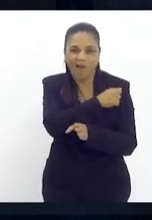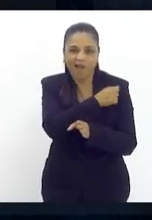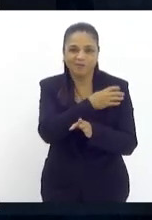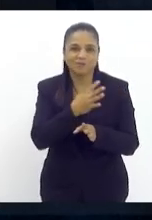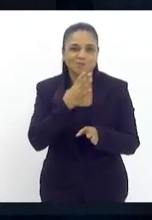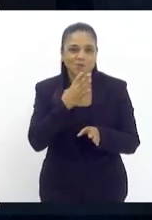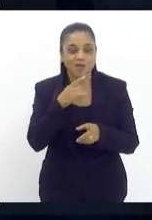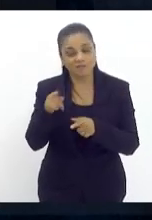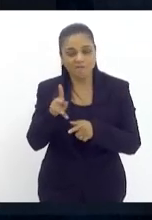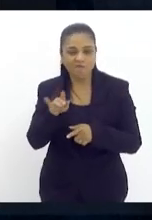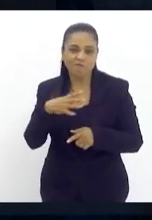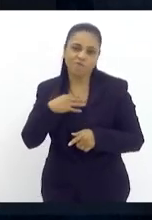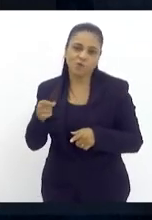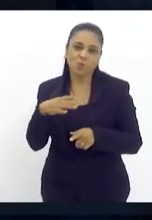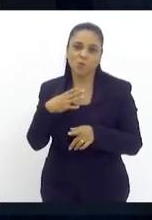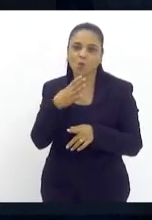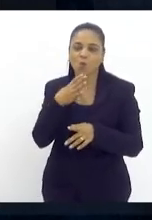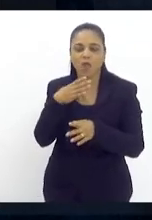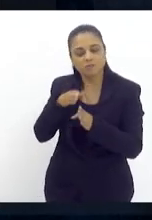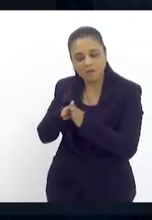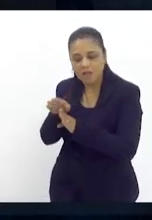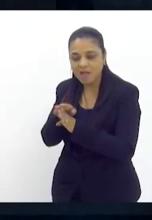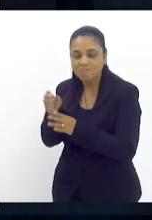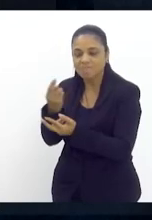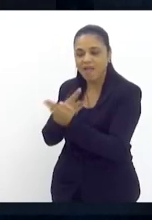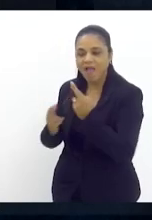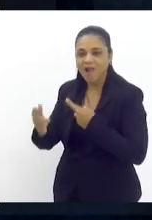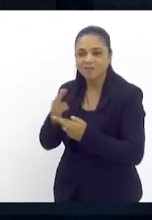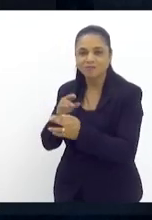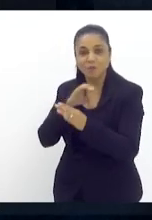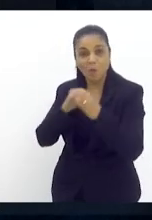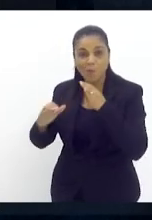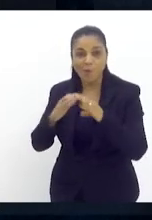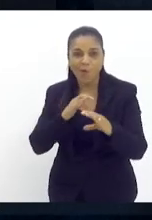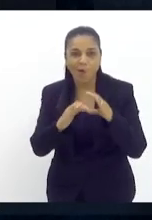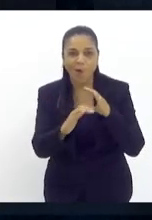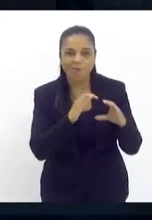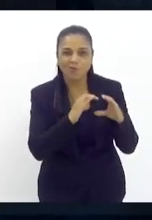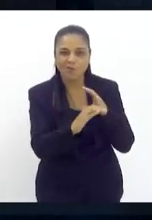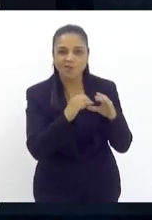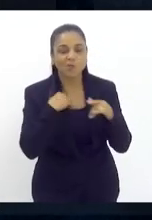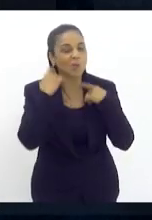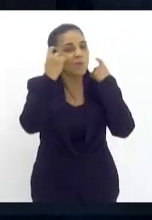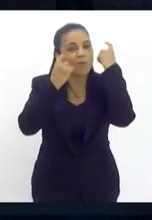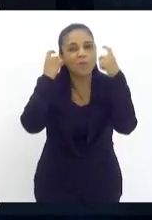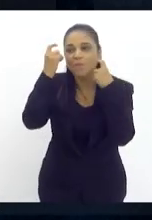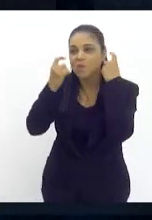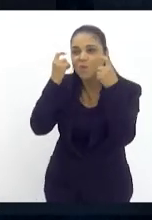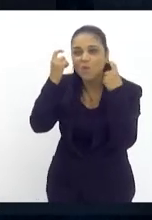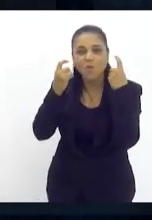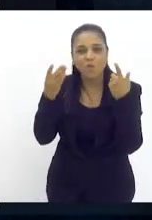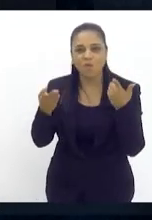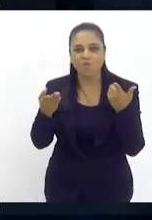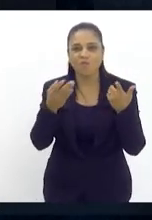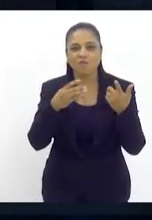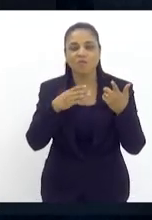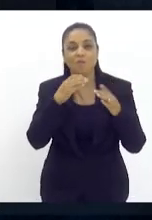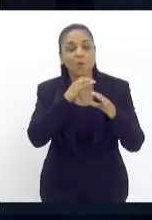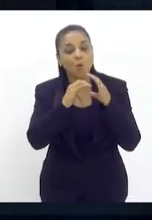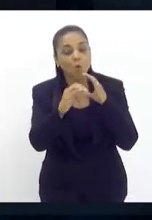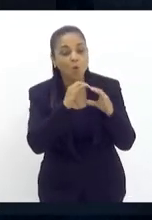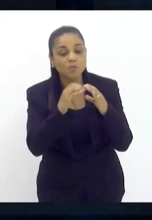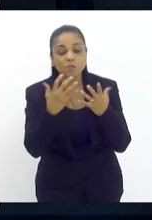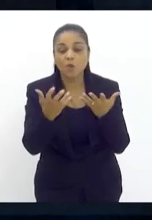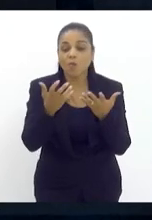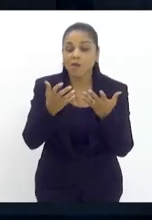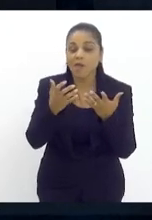me relaciono com ele, pela forma como eu comunico que eu me preocupo com ele, pela forma como eu comunico que eu